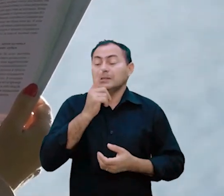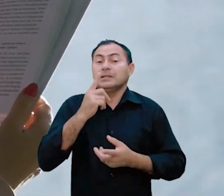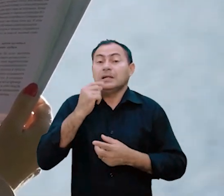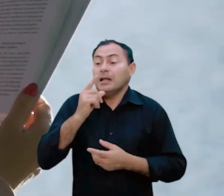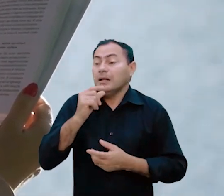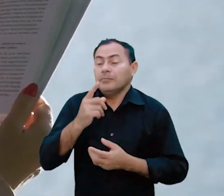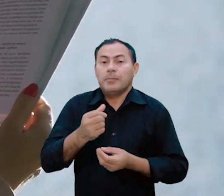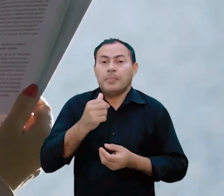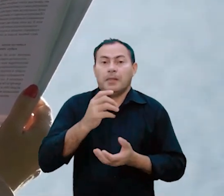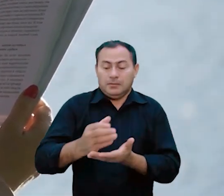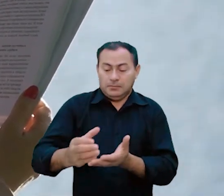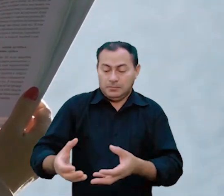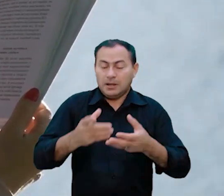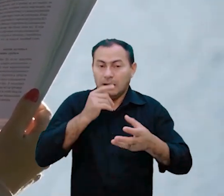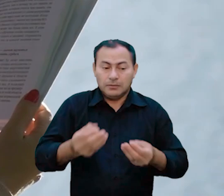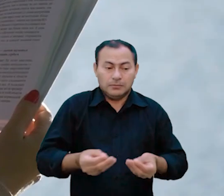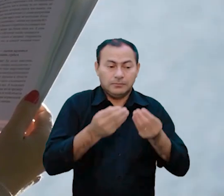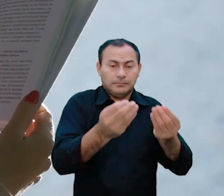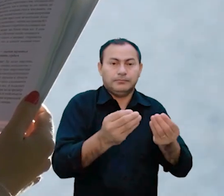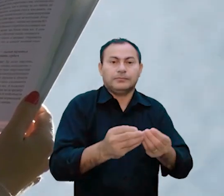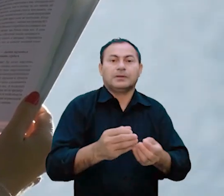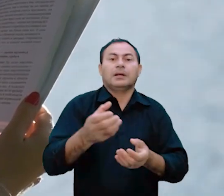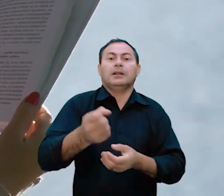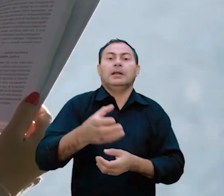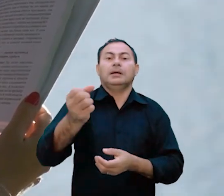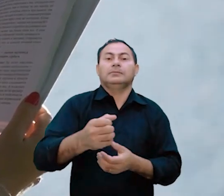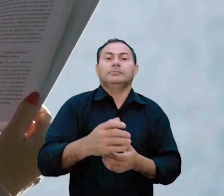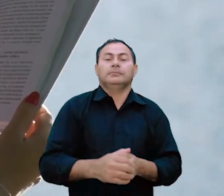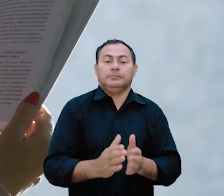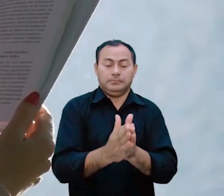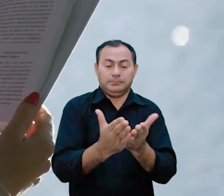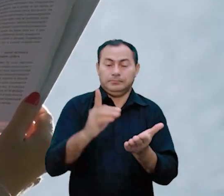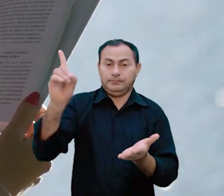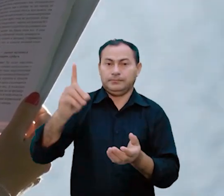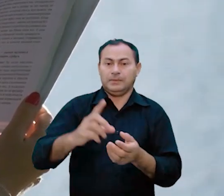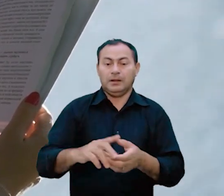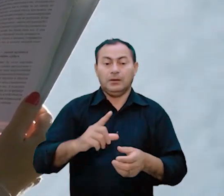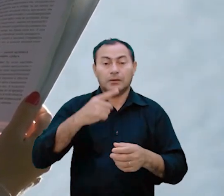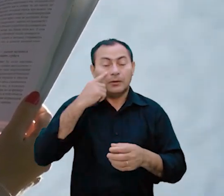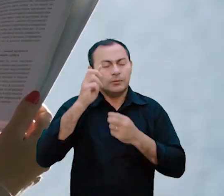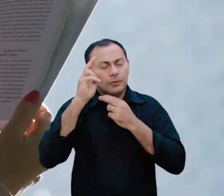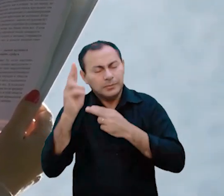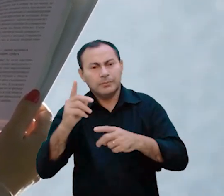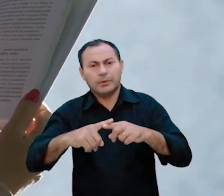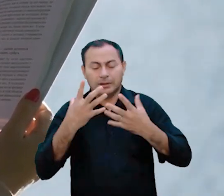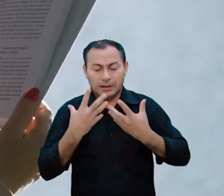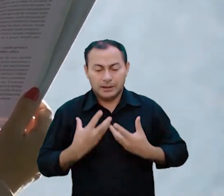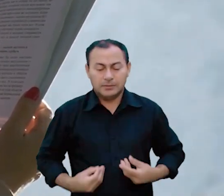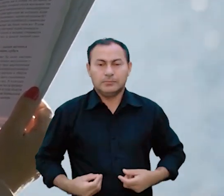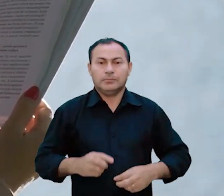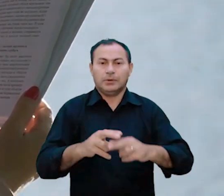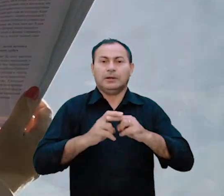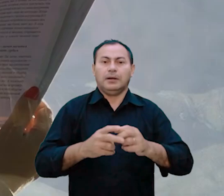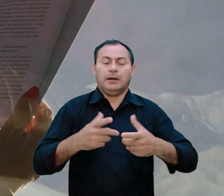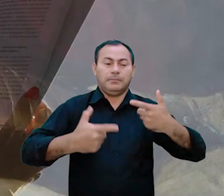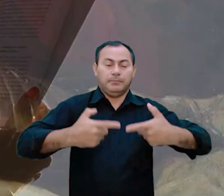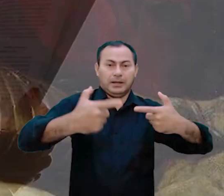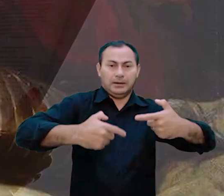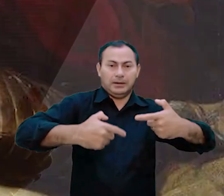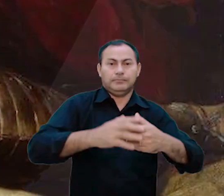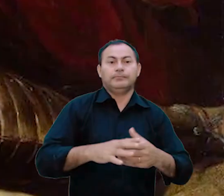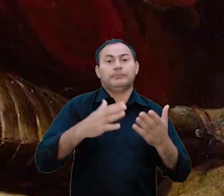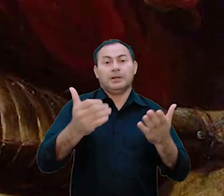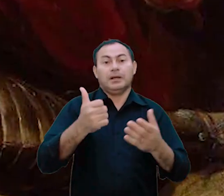muita sede. Ela pegou uma vasilha e serviu-lhe leite. A Bíblia conta que ele logo dormiu porque estava cansado por causa